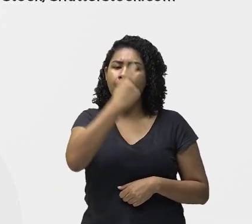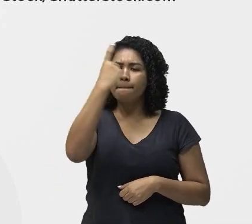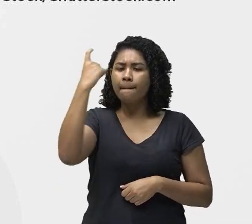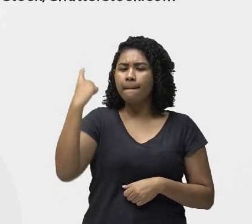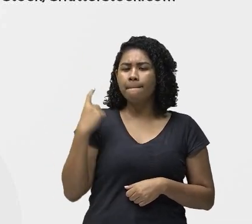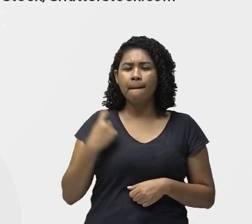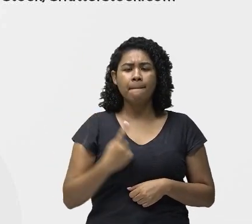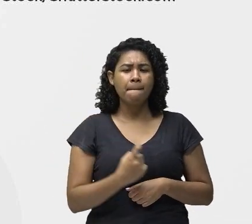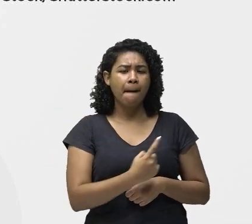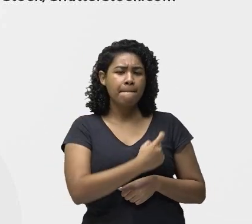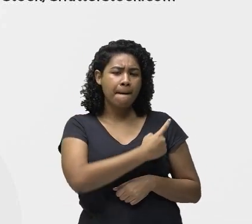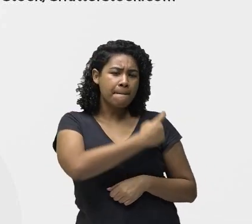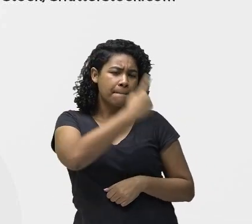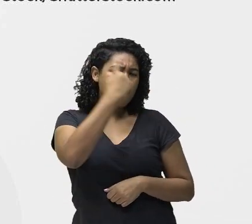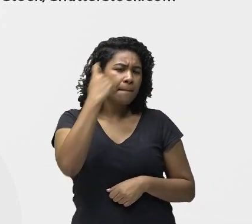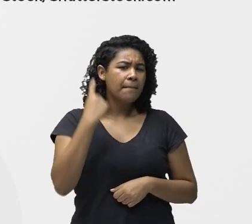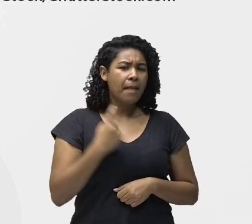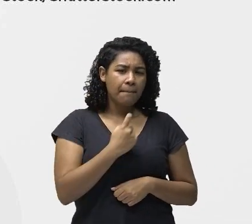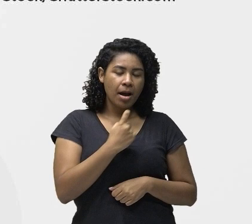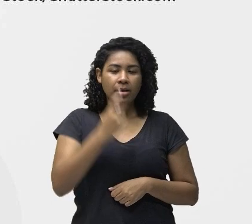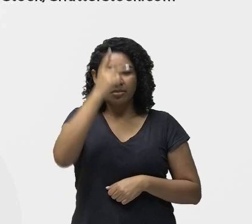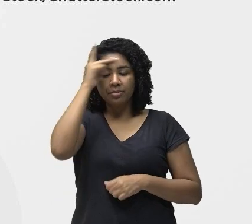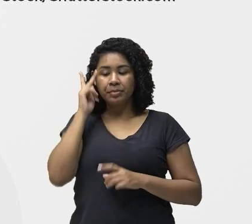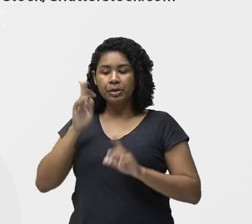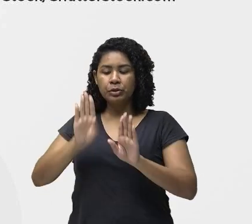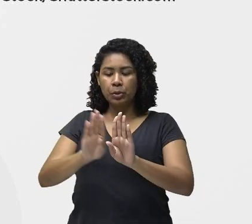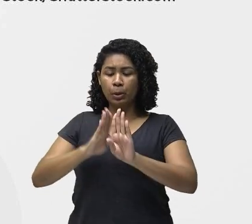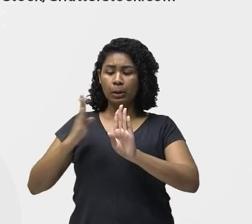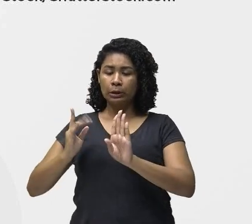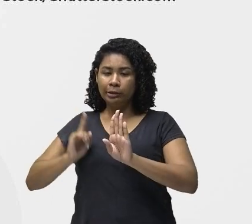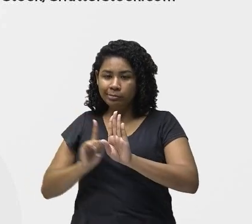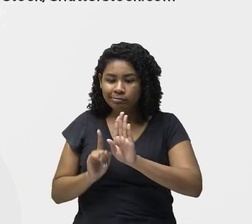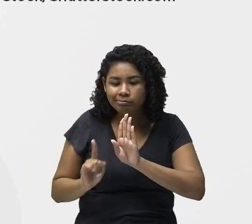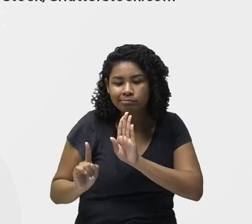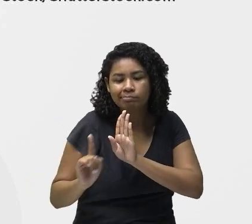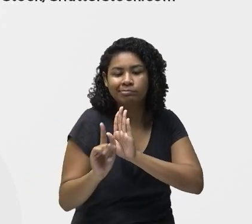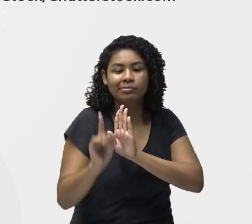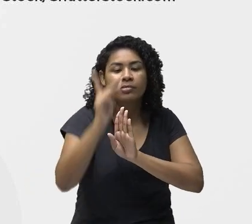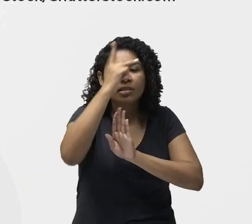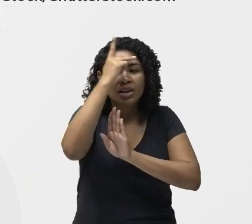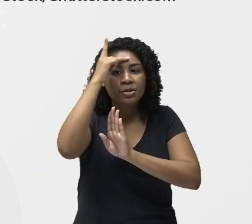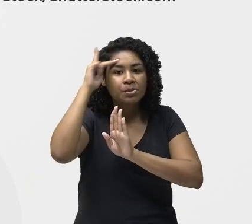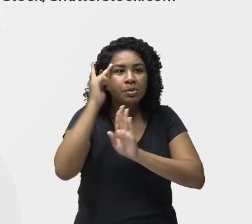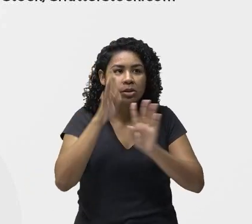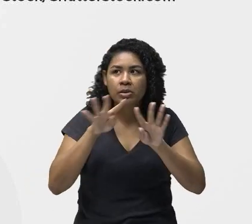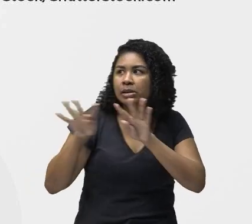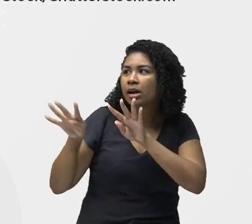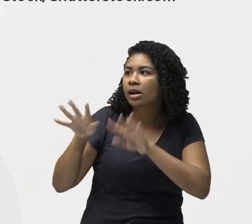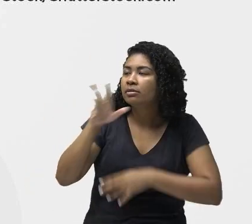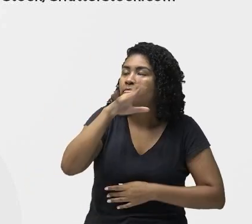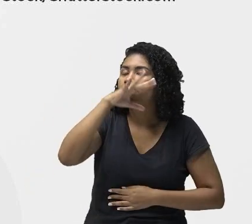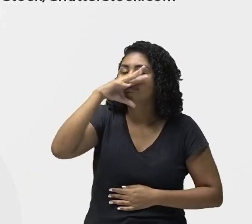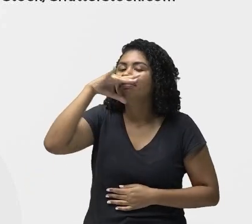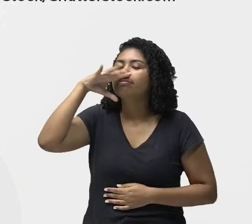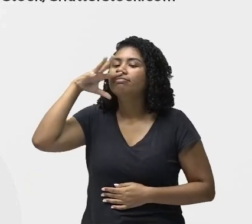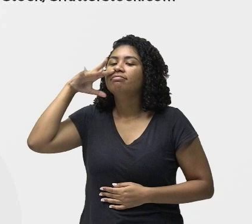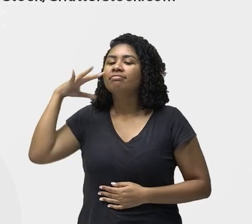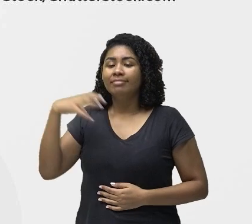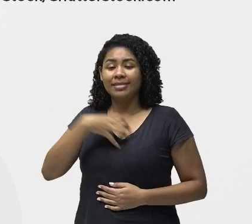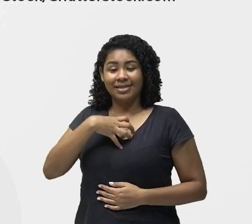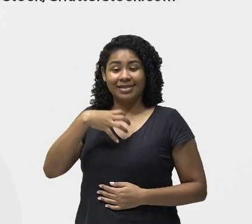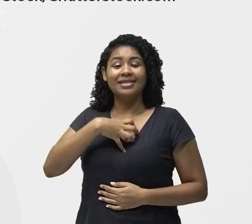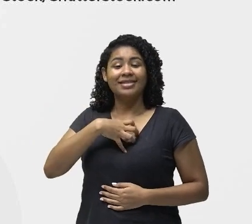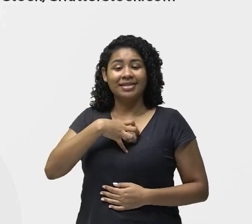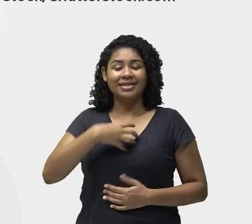perfumou demais, esse odor acaba ocupando todo aquele espaço. E em algumas localidades, se